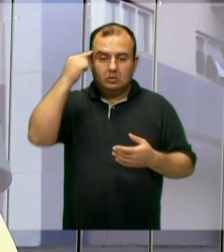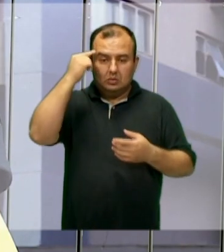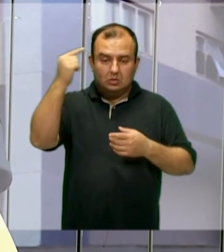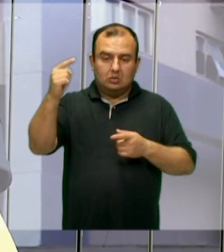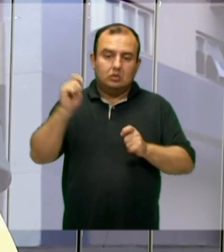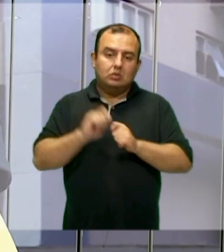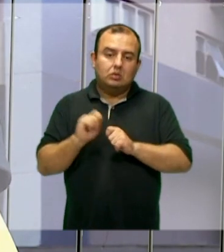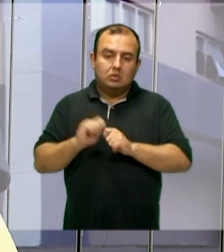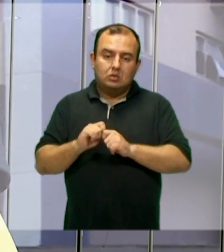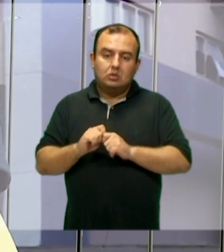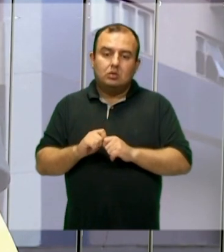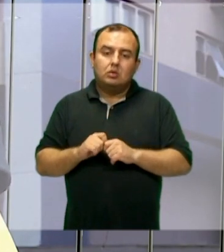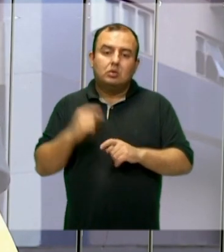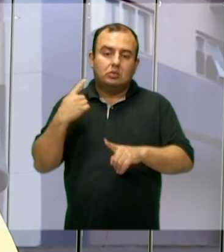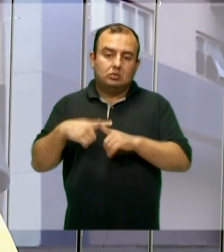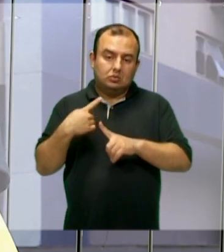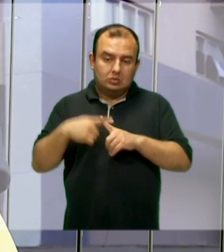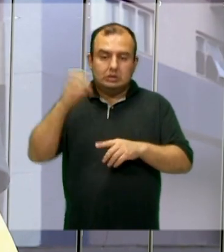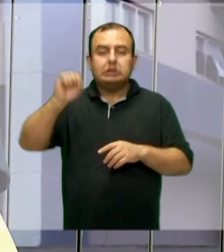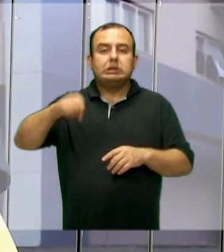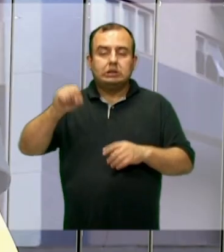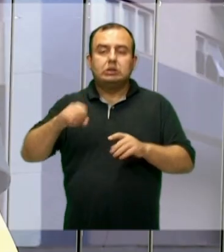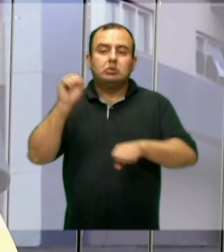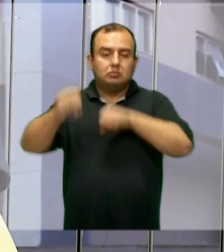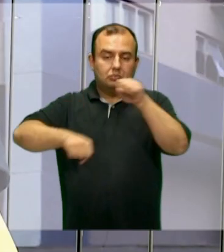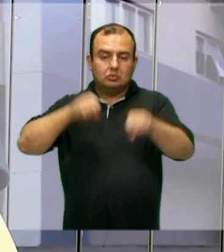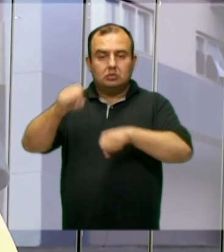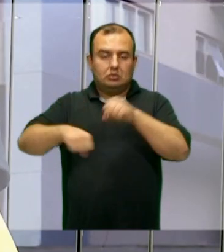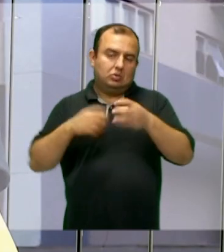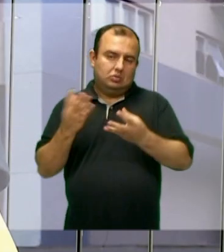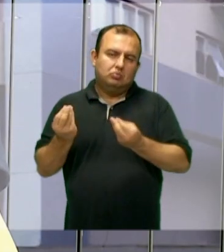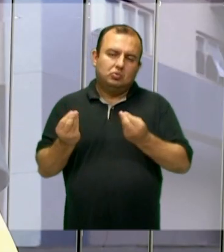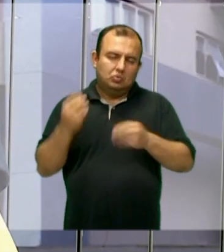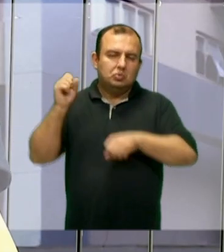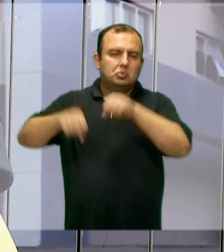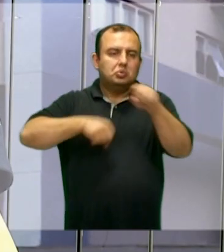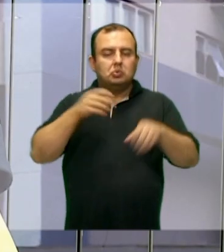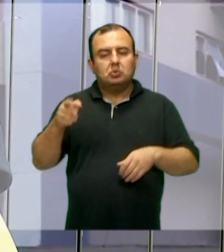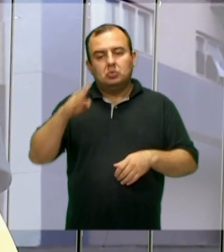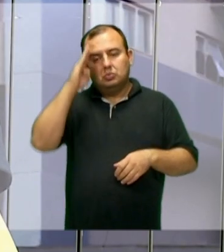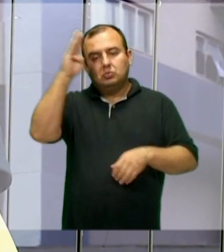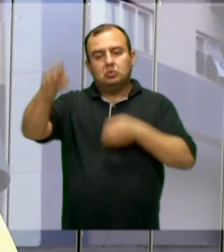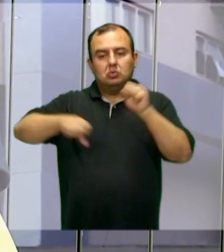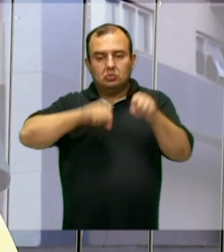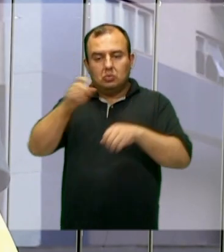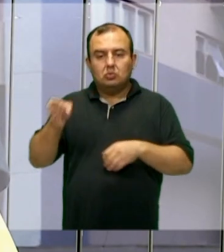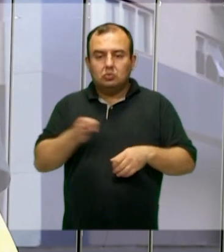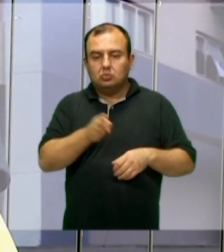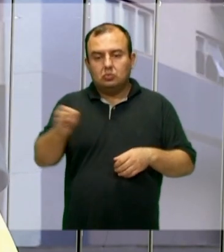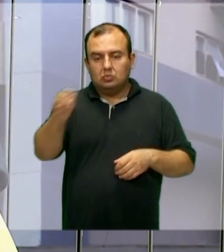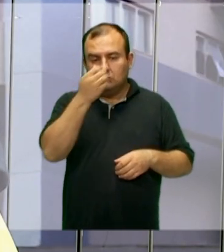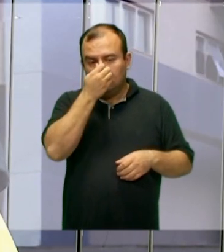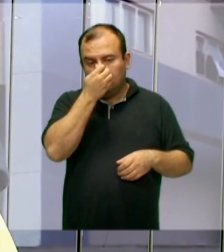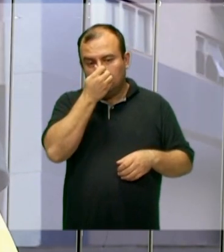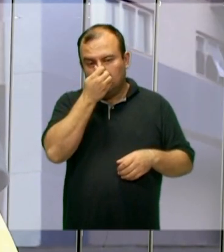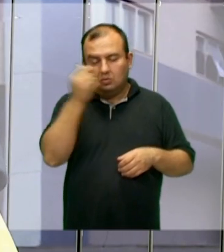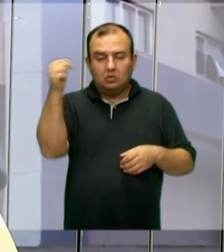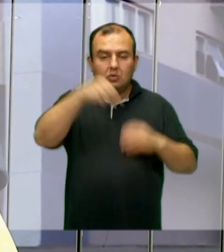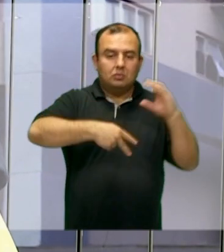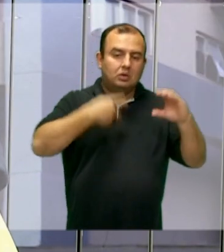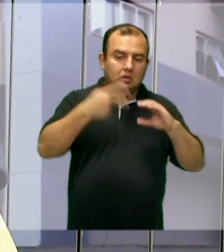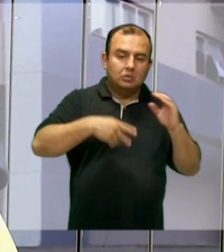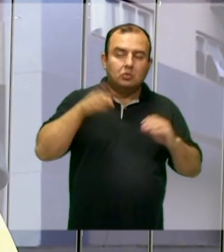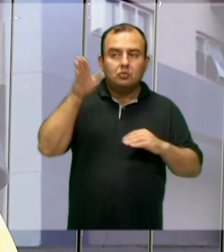pensando em fazer, porque sim, eu ando bastante de bicicleta, né, o meu meio principal de locomoção, às vezes quando eu venho para a Câmara, para a